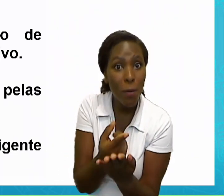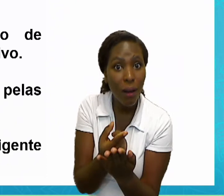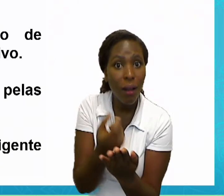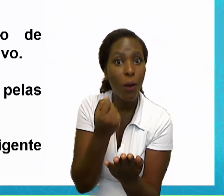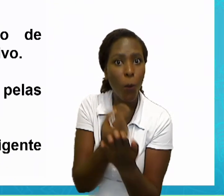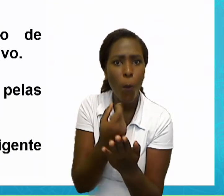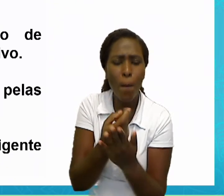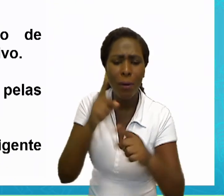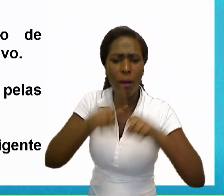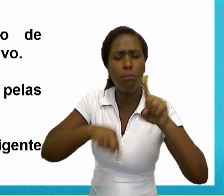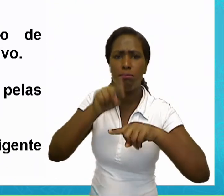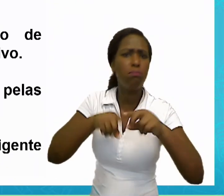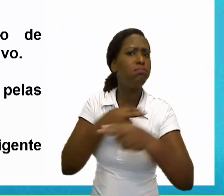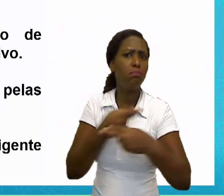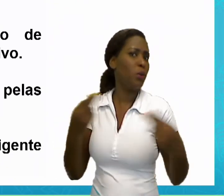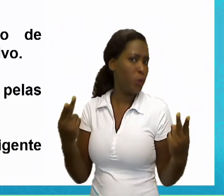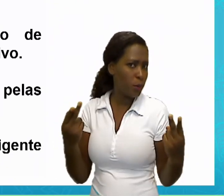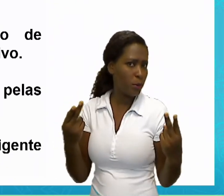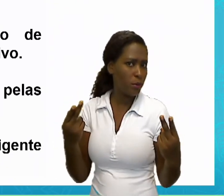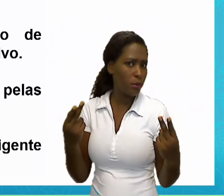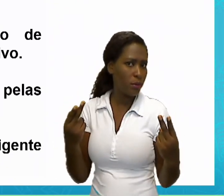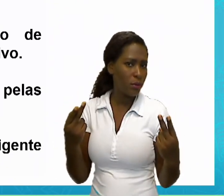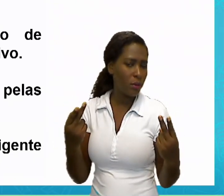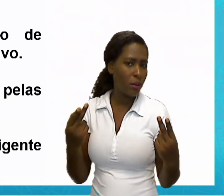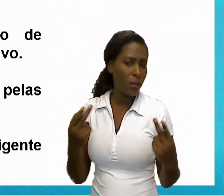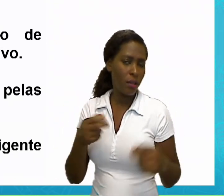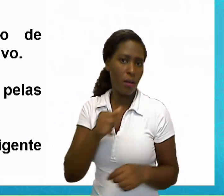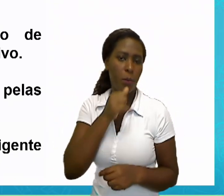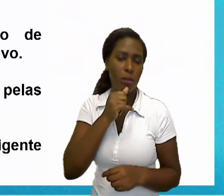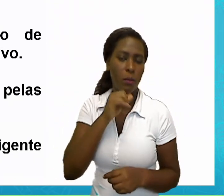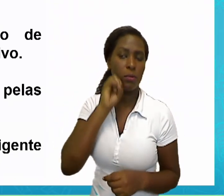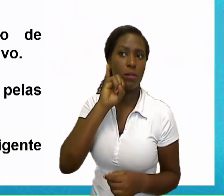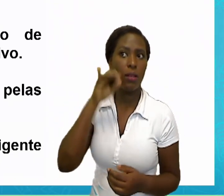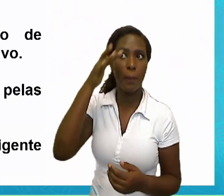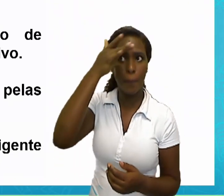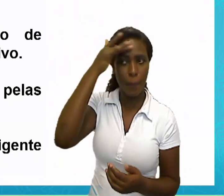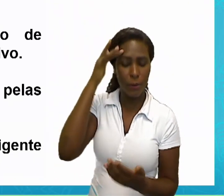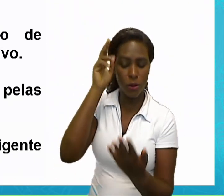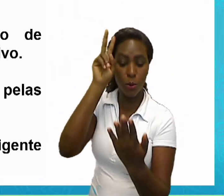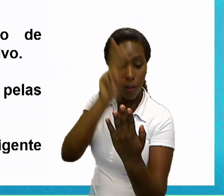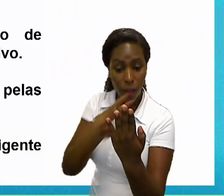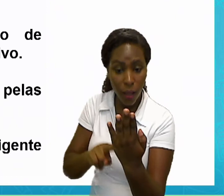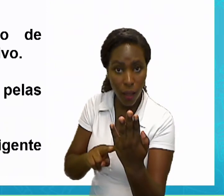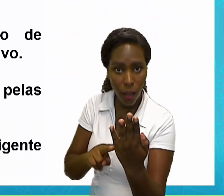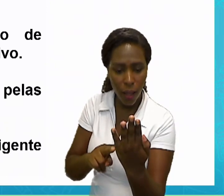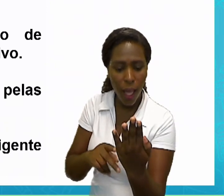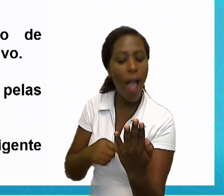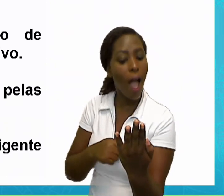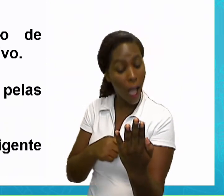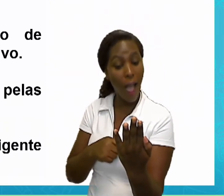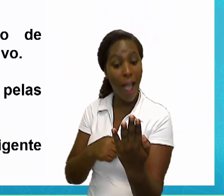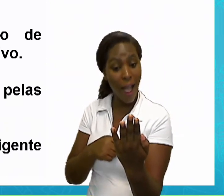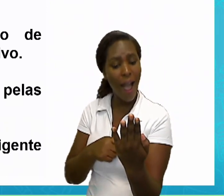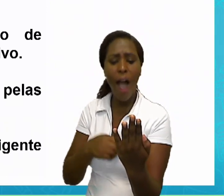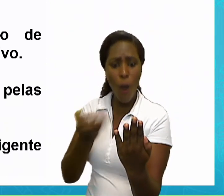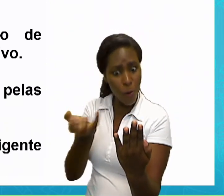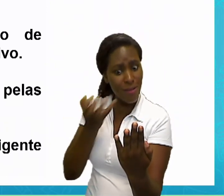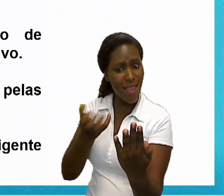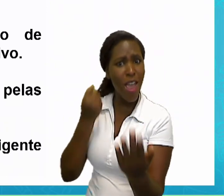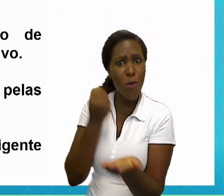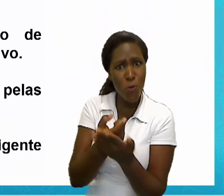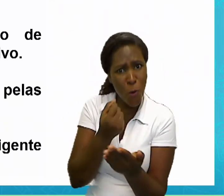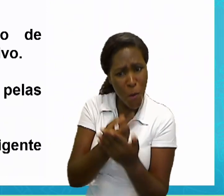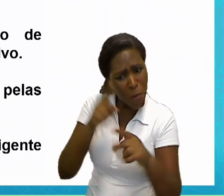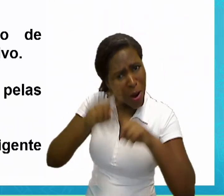podemos entender que quando ele traça aquele paralelo de comparação, né, no sentido de convidar você a mostrar que